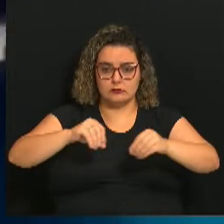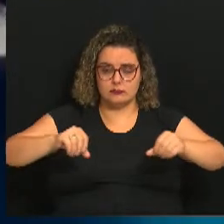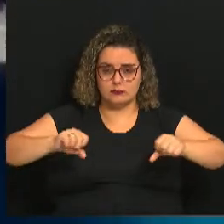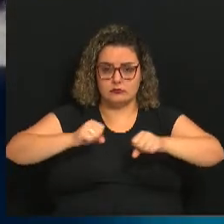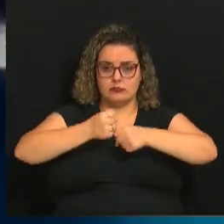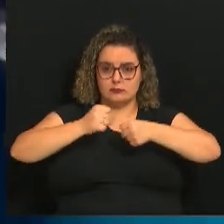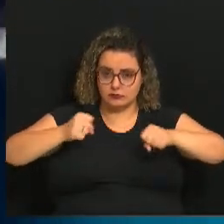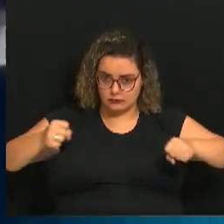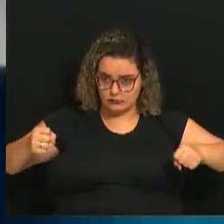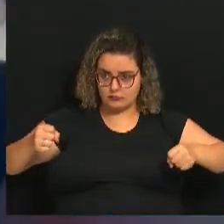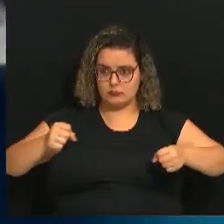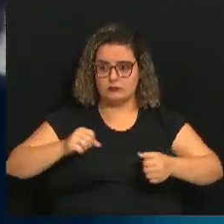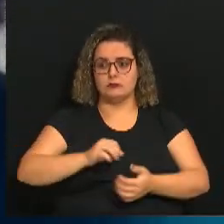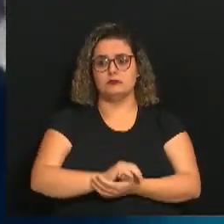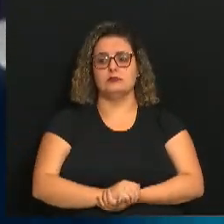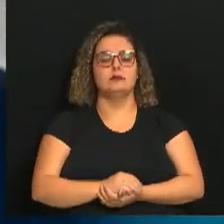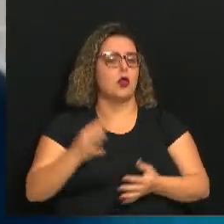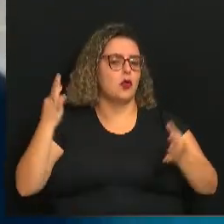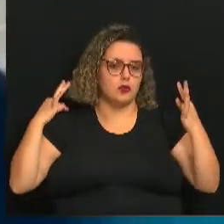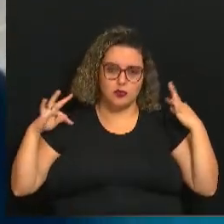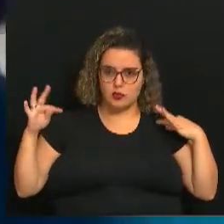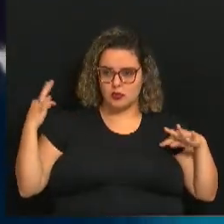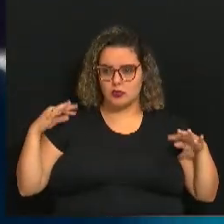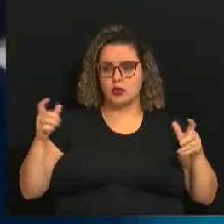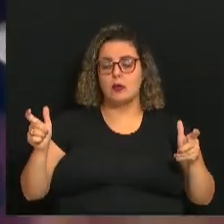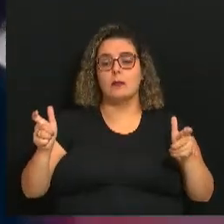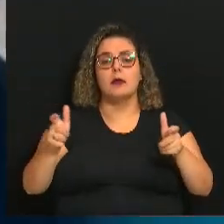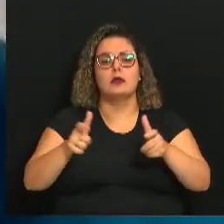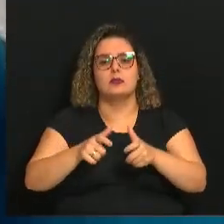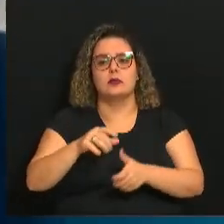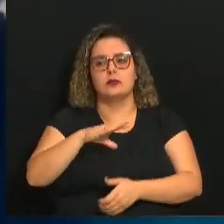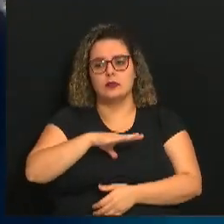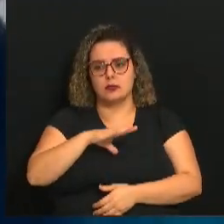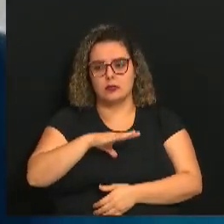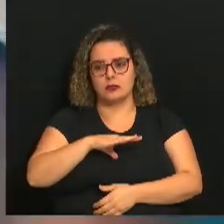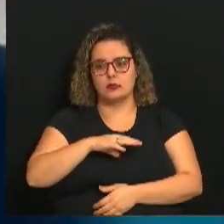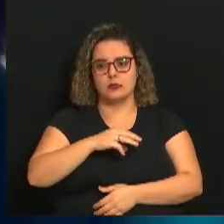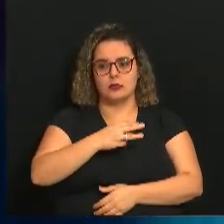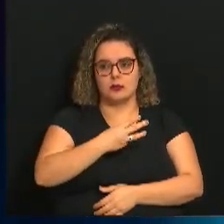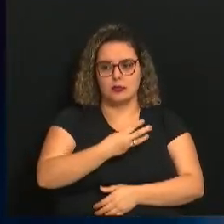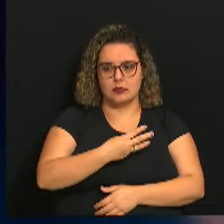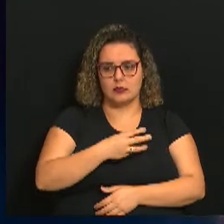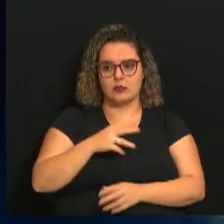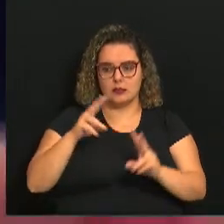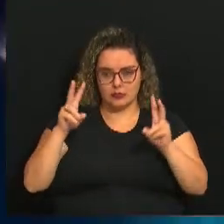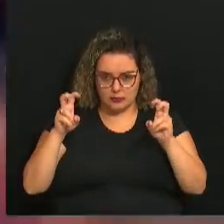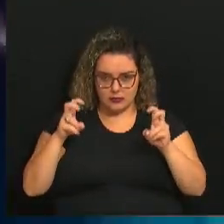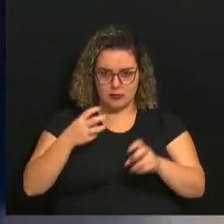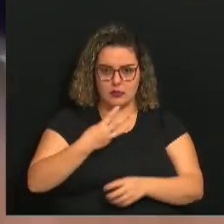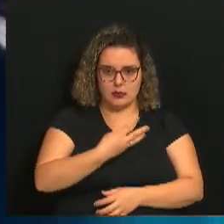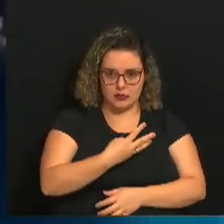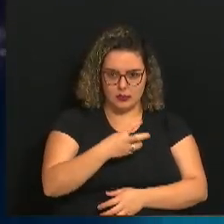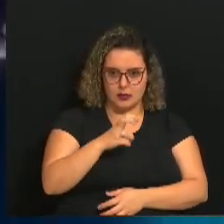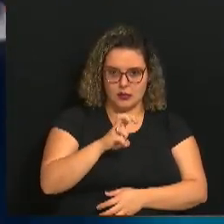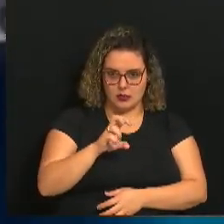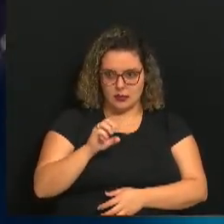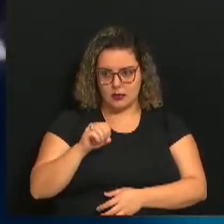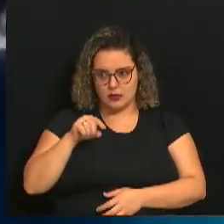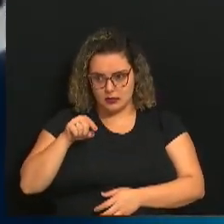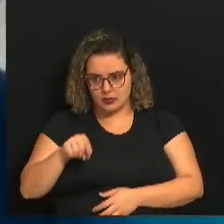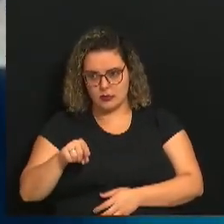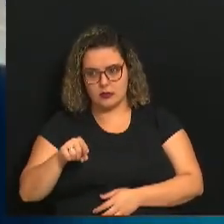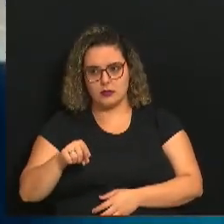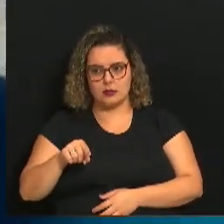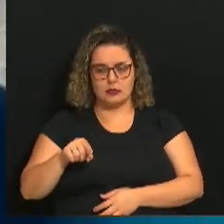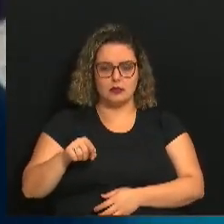turística, né, de praia, uma cidade muito menor que Campinas, 350, acham que é 350, por conta do censo que não se faz,